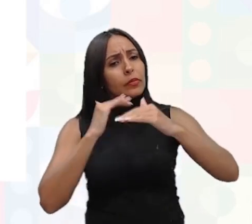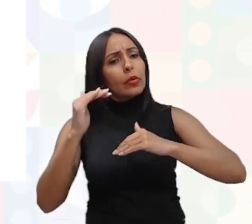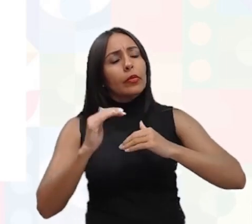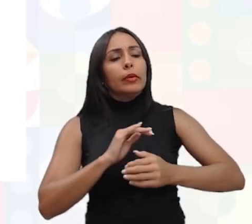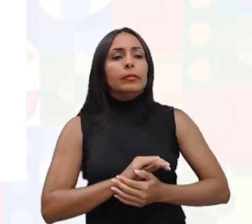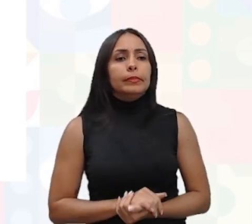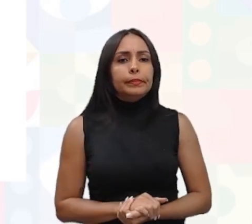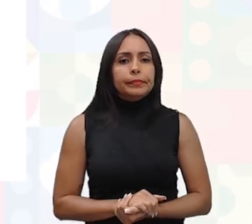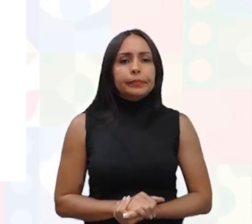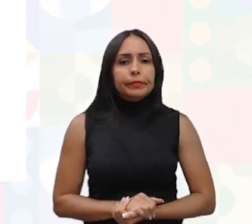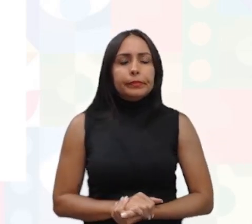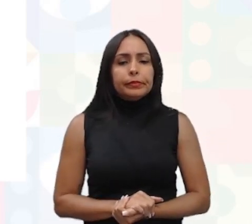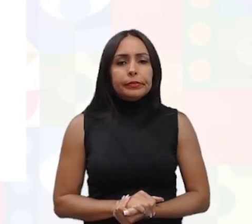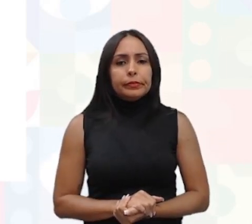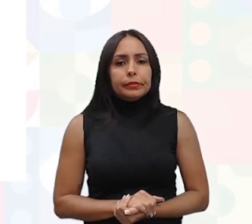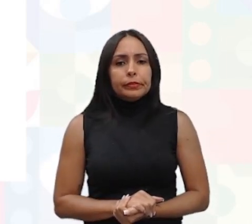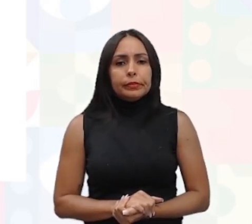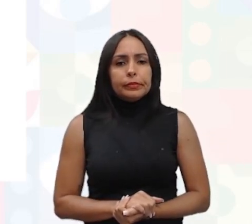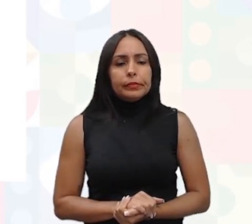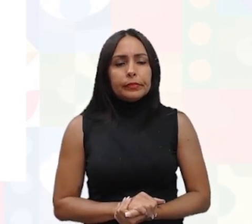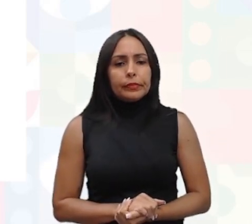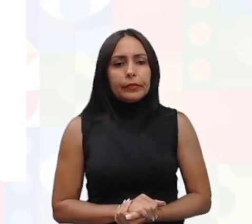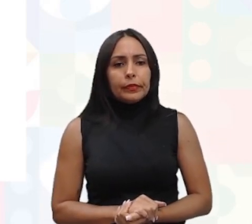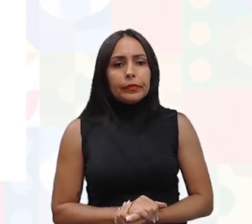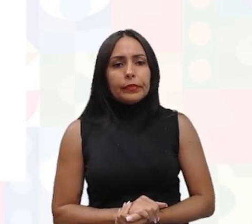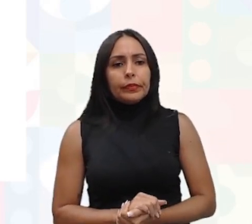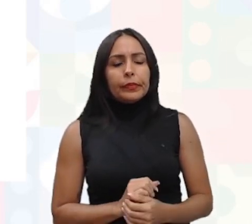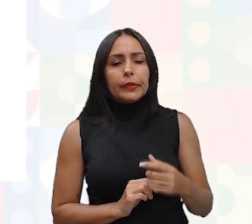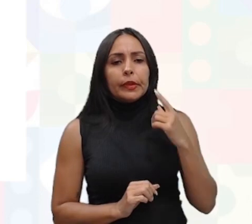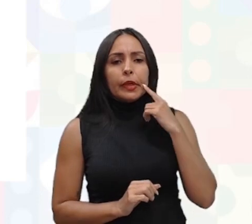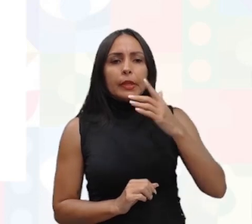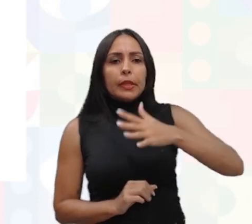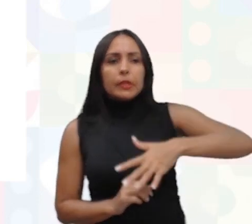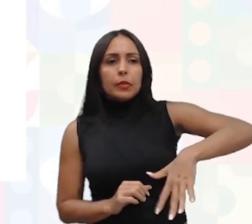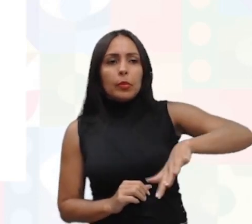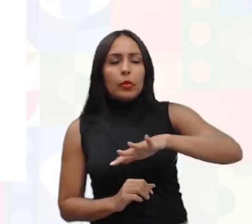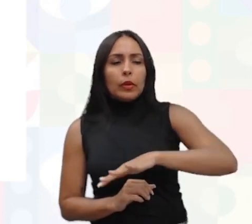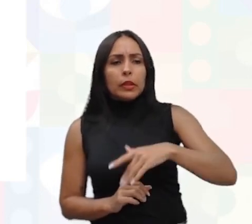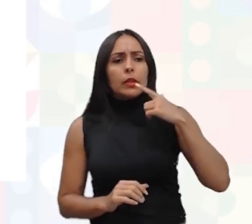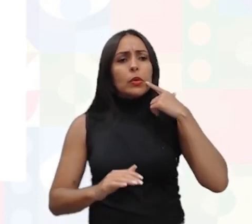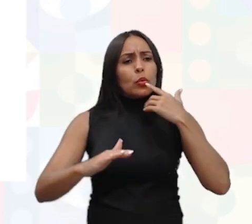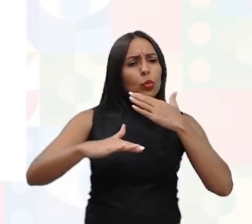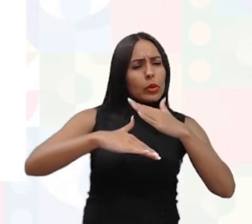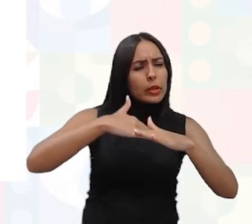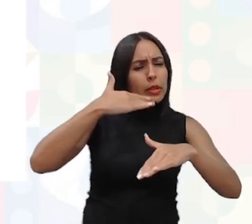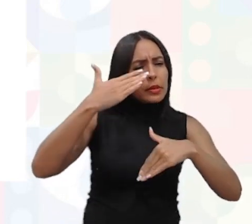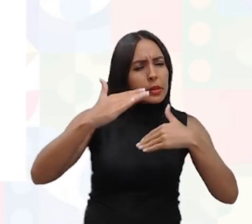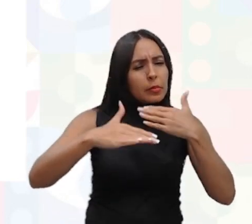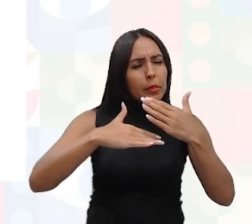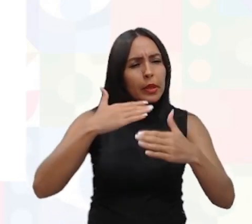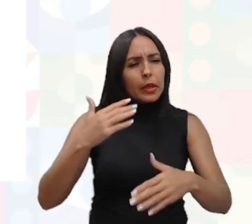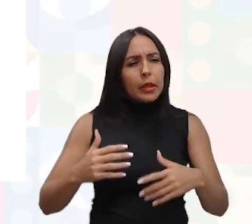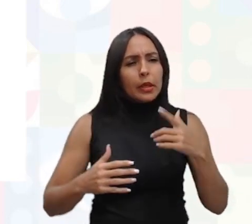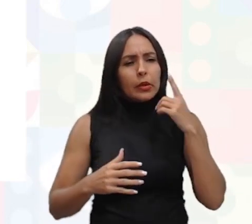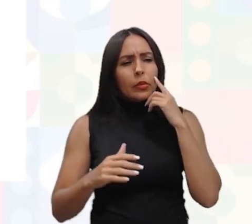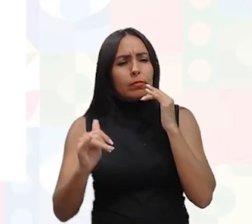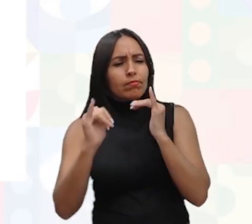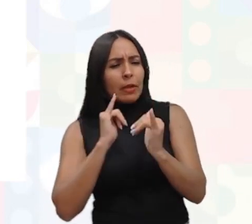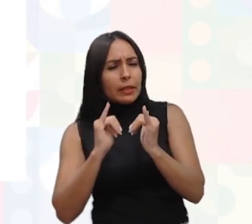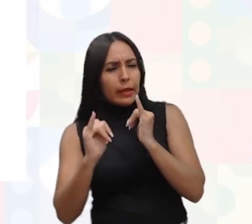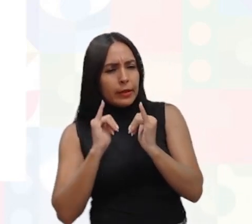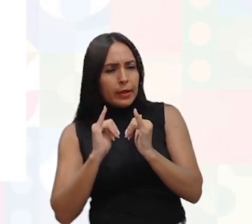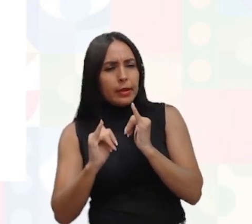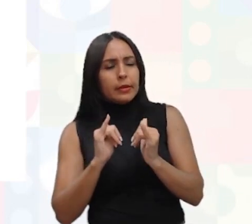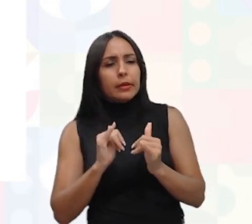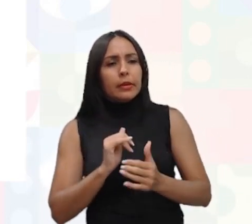E esse ponto aqui, que com esse crescimento da internet ou do uso da internet, passou a ser